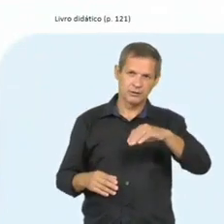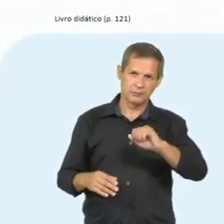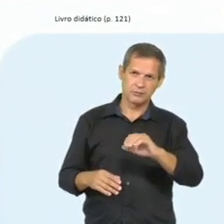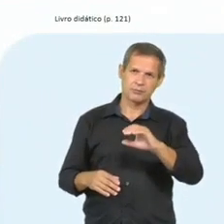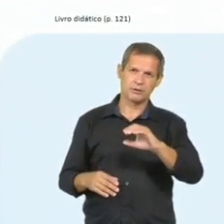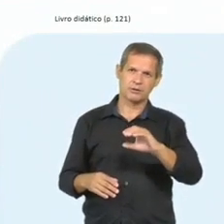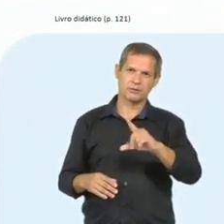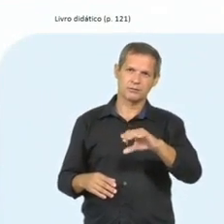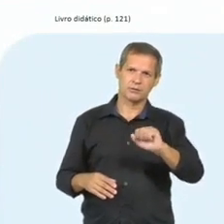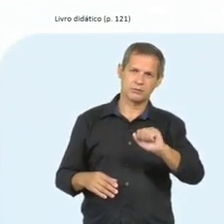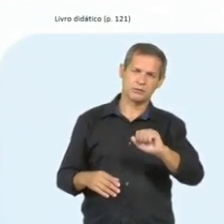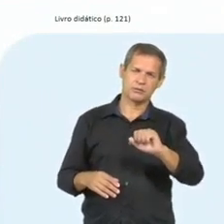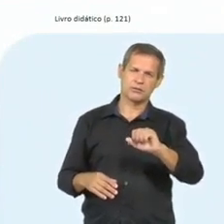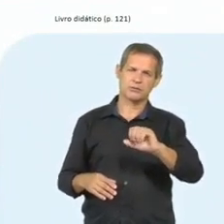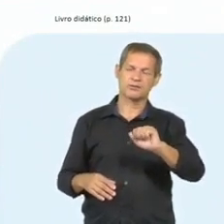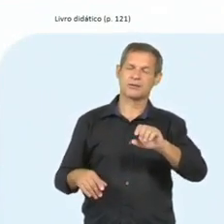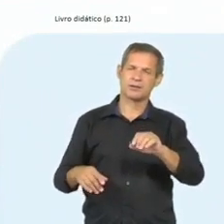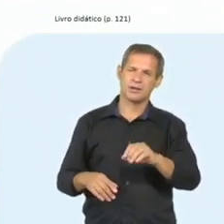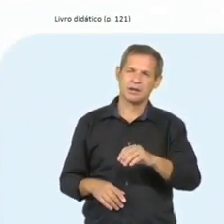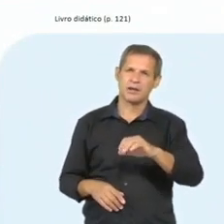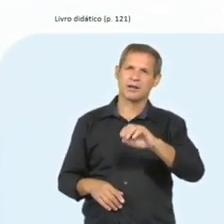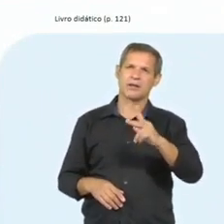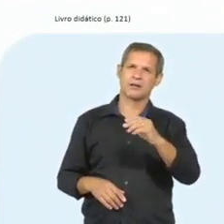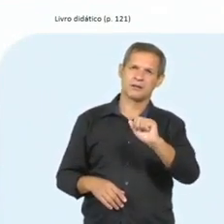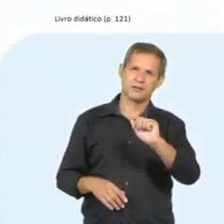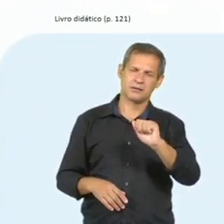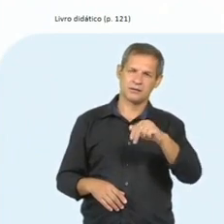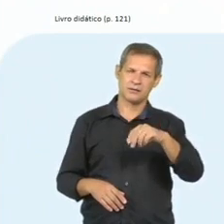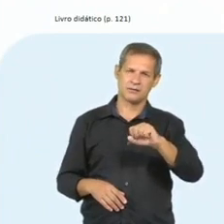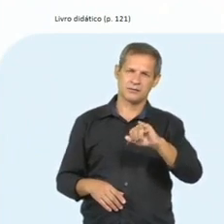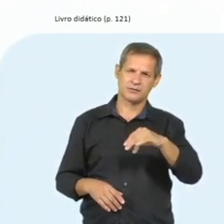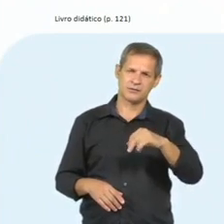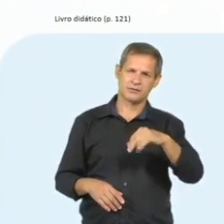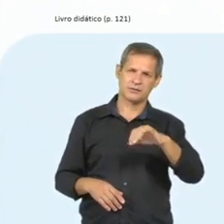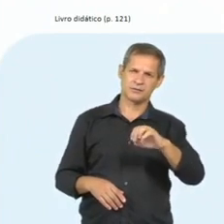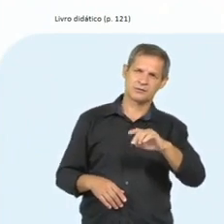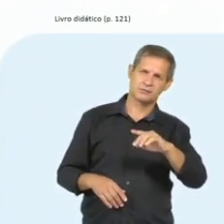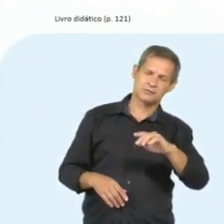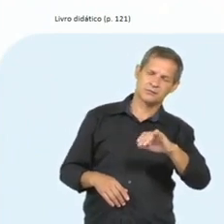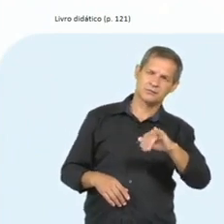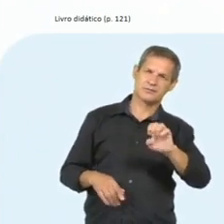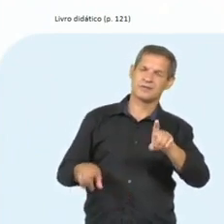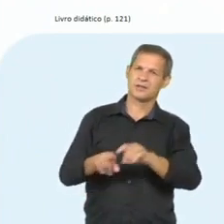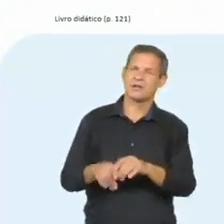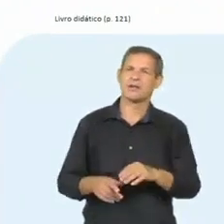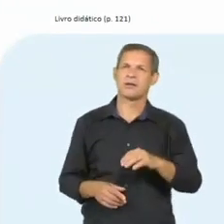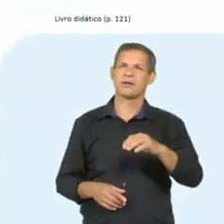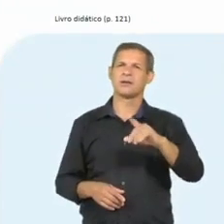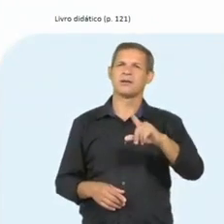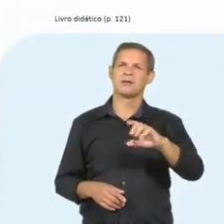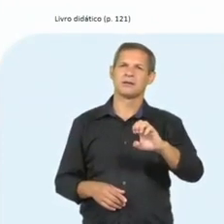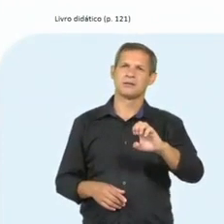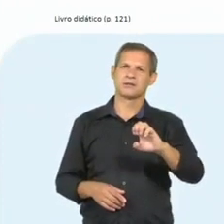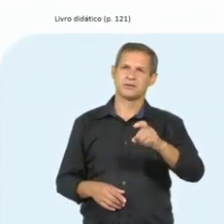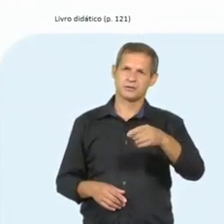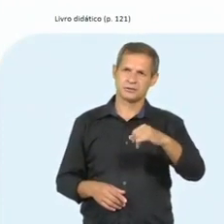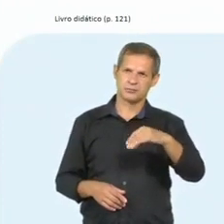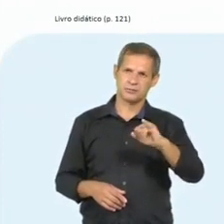tifoide, hanseníase, intoxicações exógenas, leishmaniose, síndrome